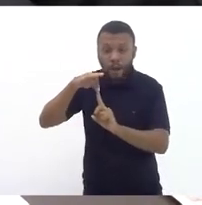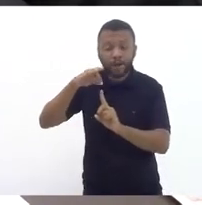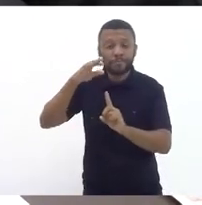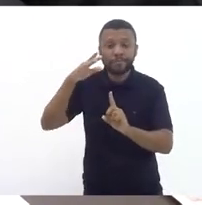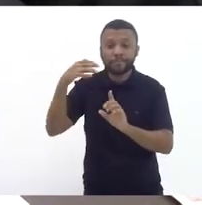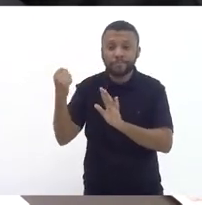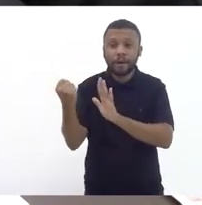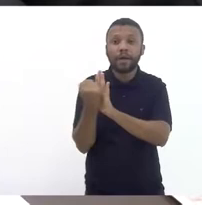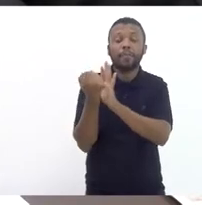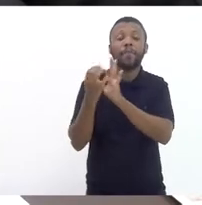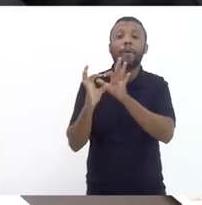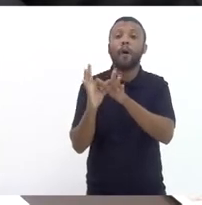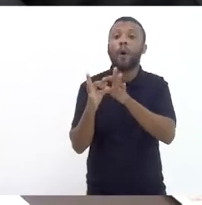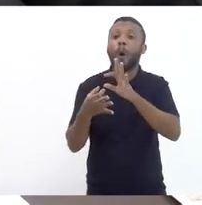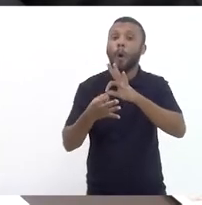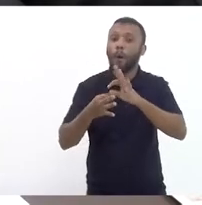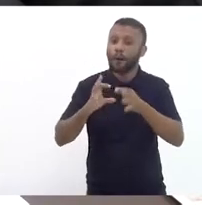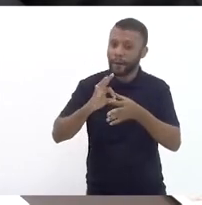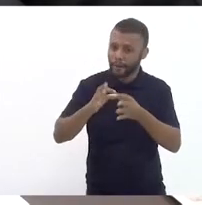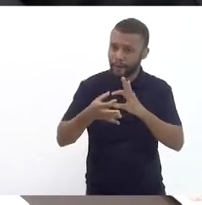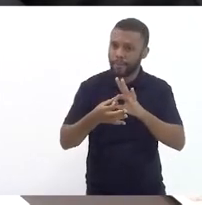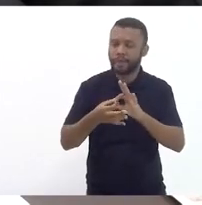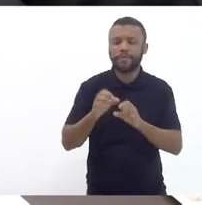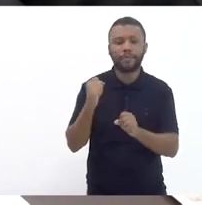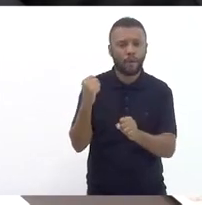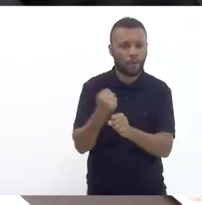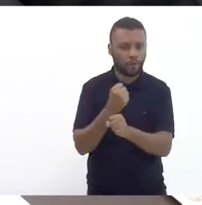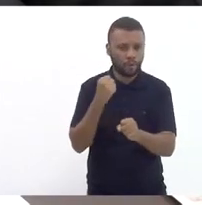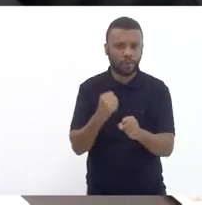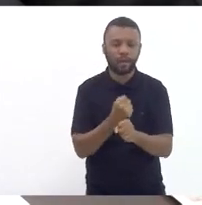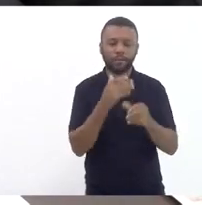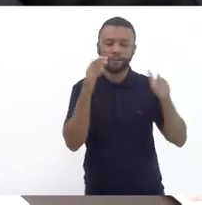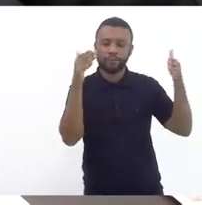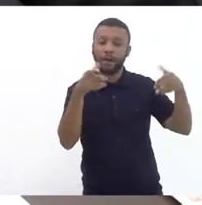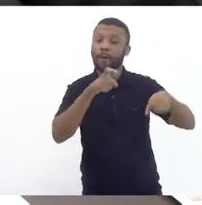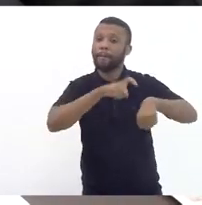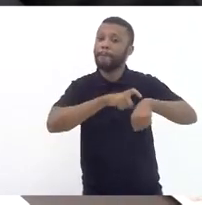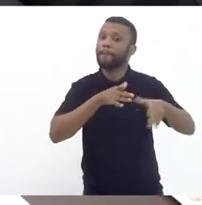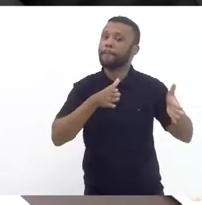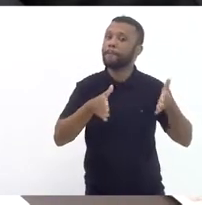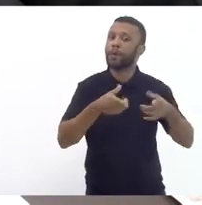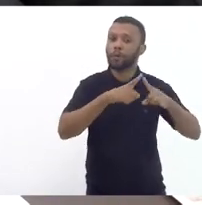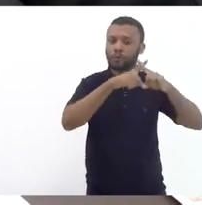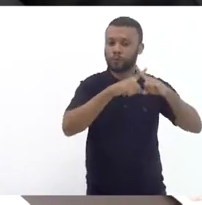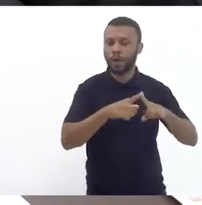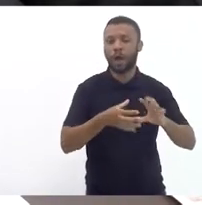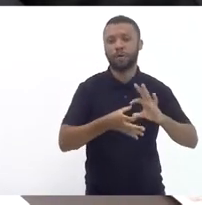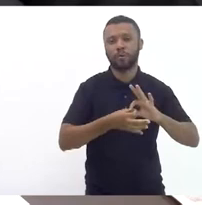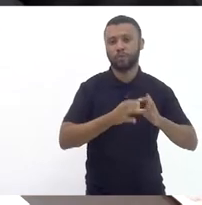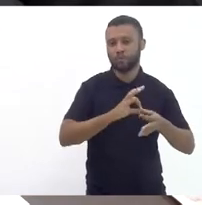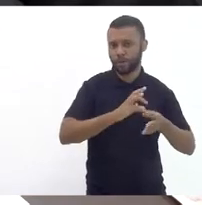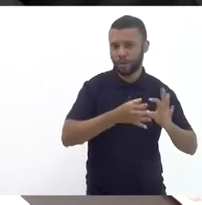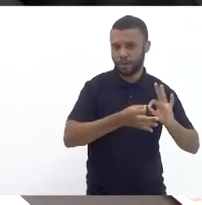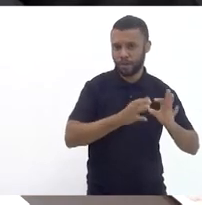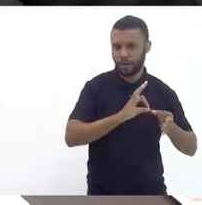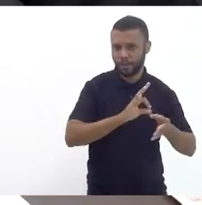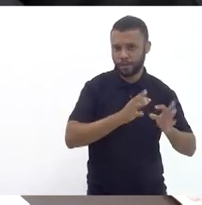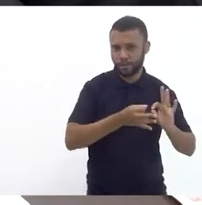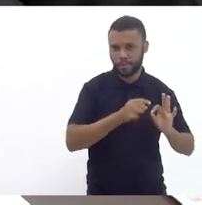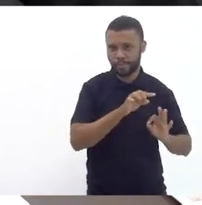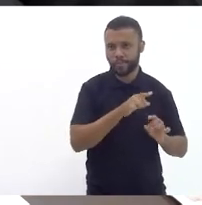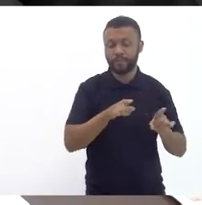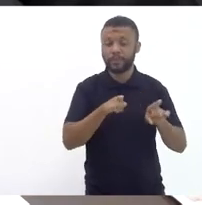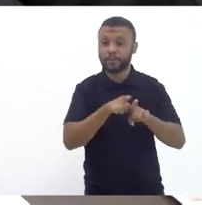ser preparadas para os Jogos Olímpicos, e a aceitação pela Supervia dos trens comprados pelo Poder